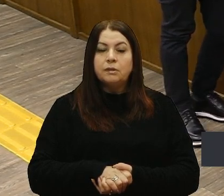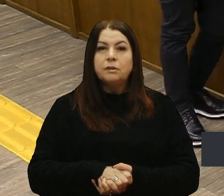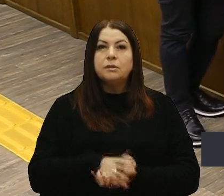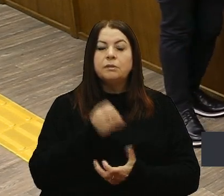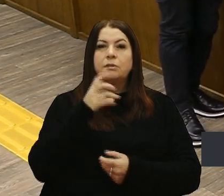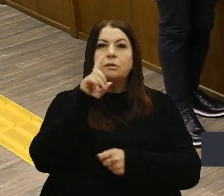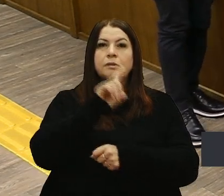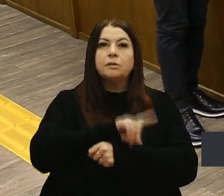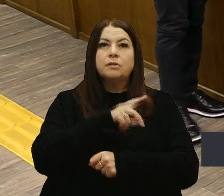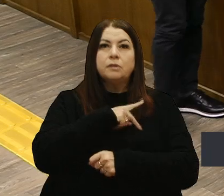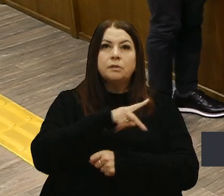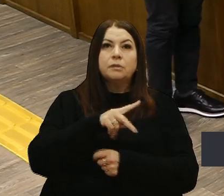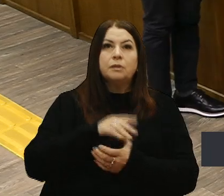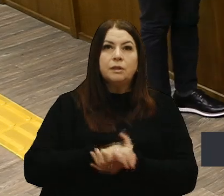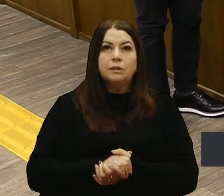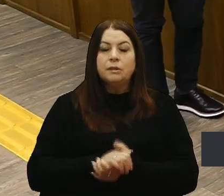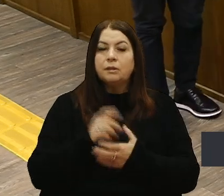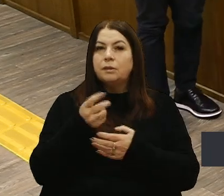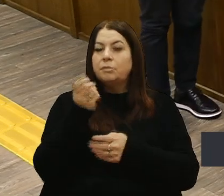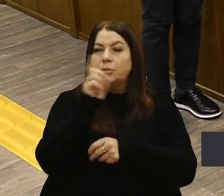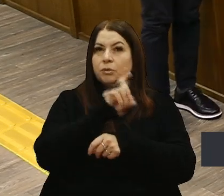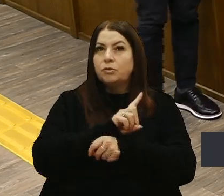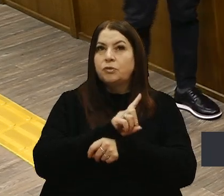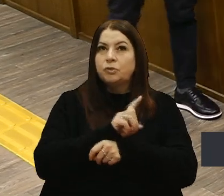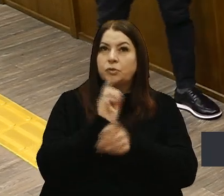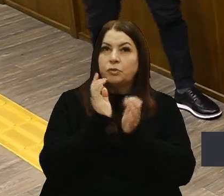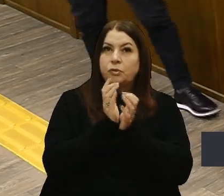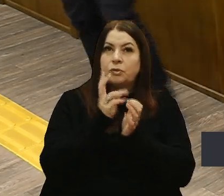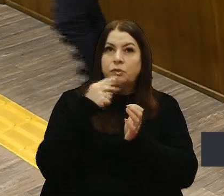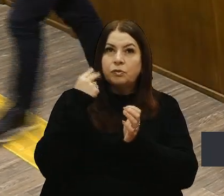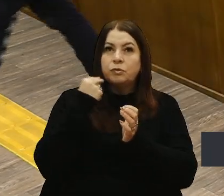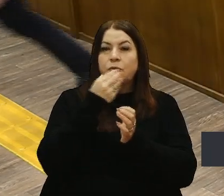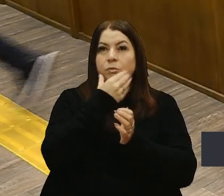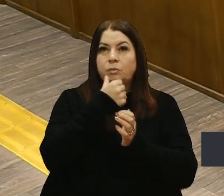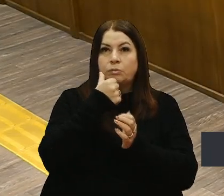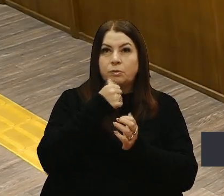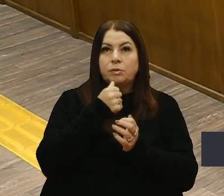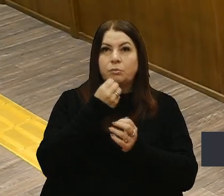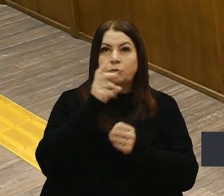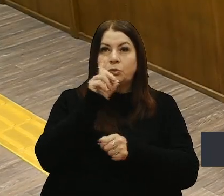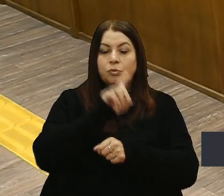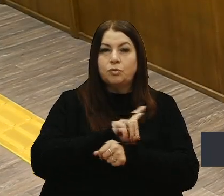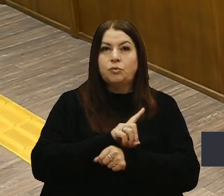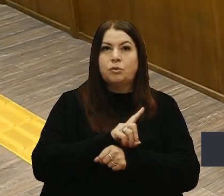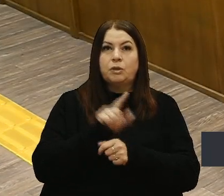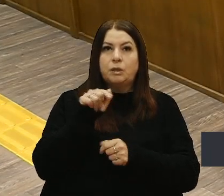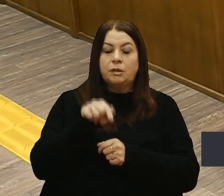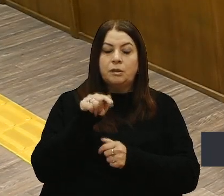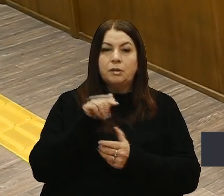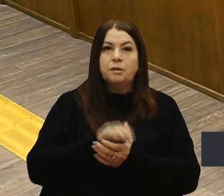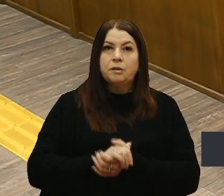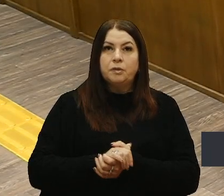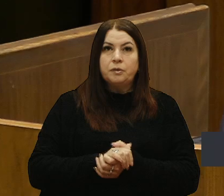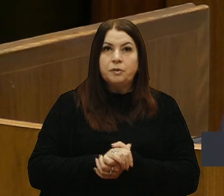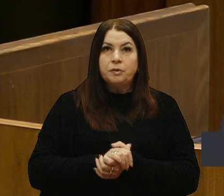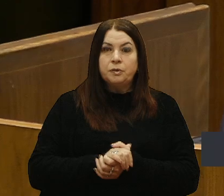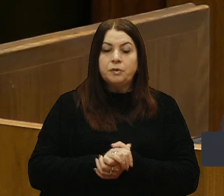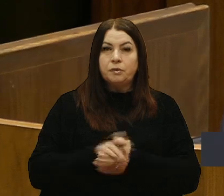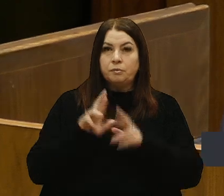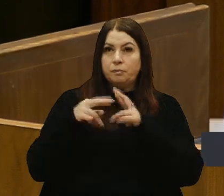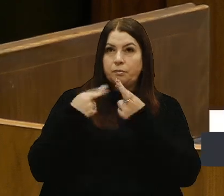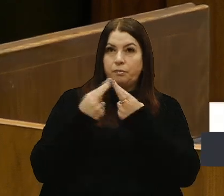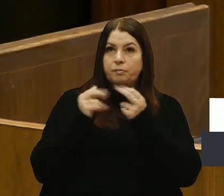Bom dia, presidente. Bom dia, colegas vereadores. Bom dia a quem está aqui na